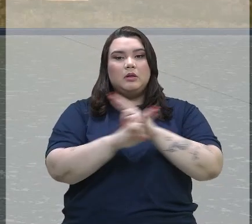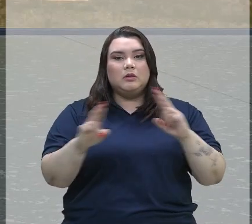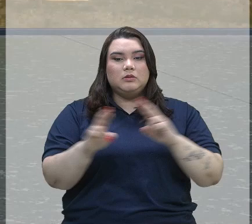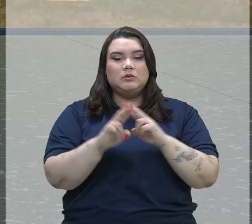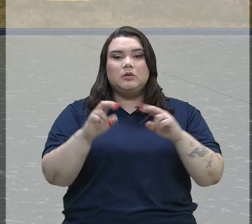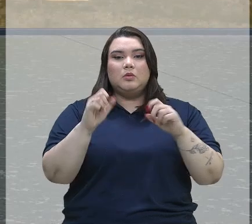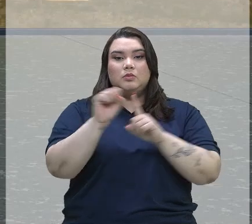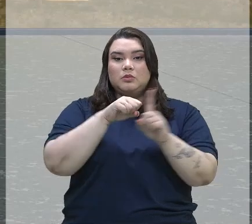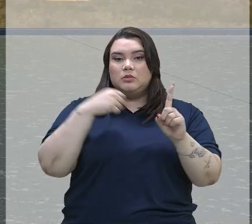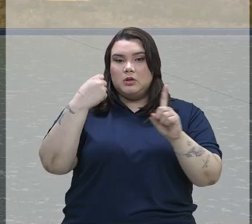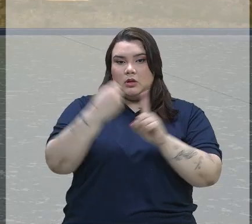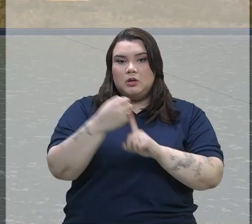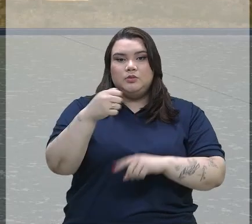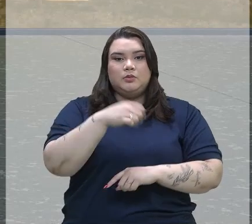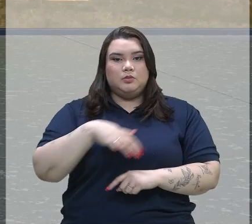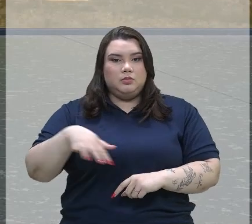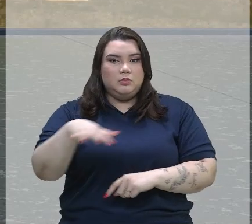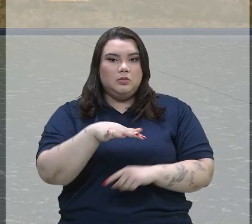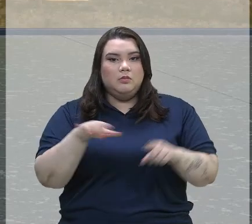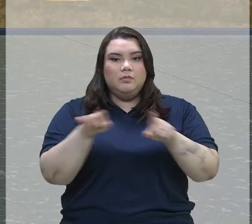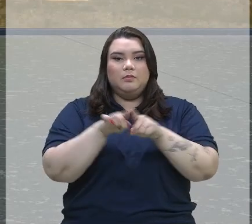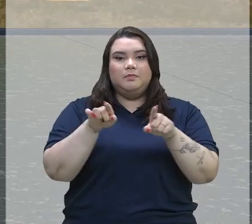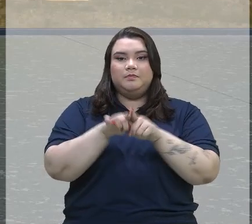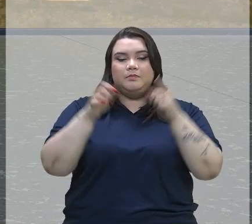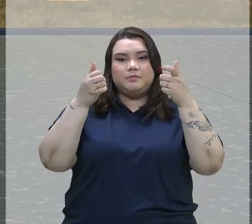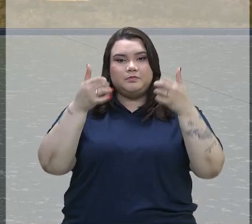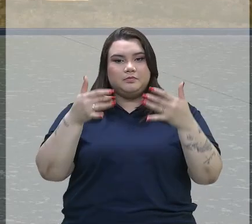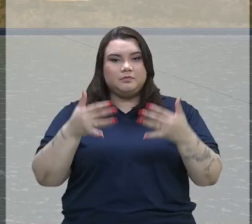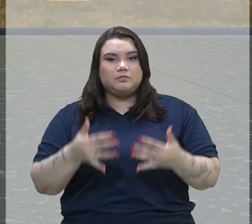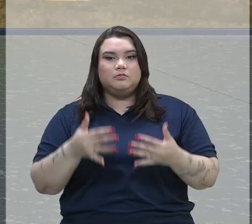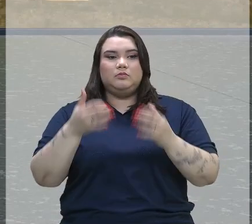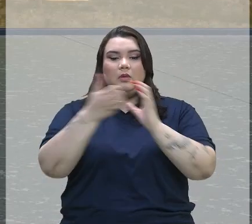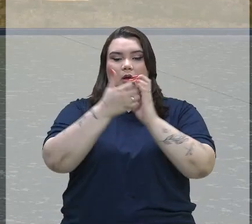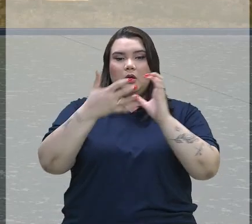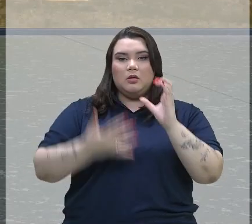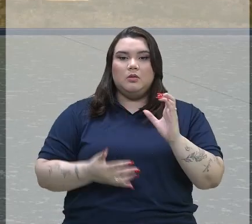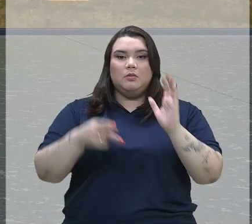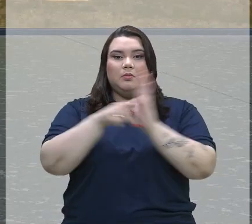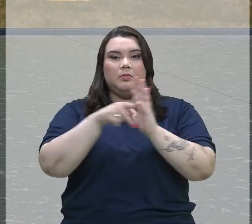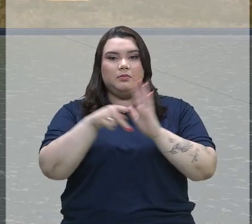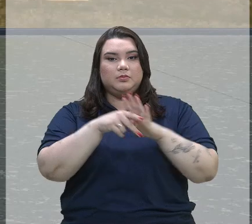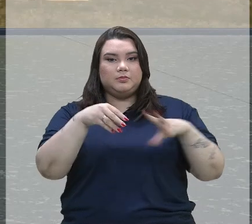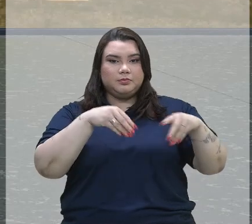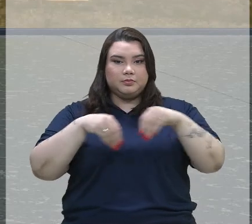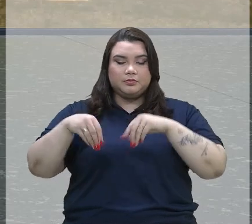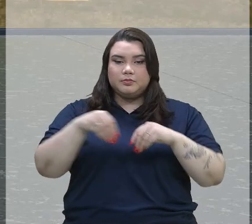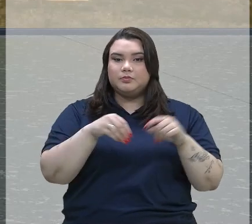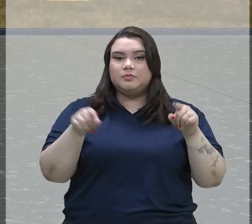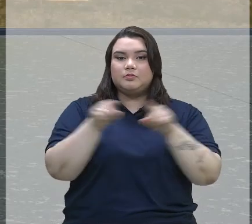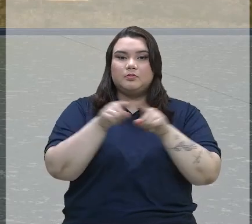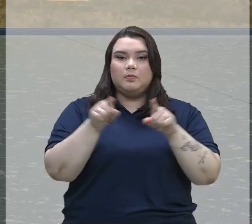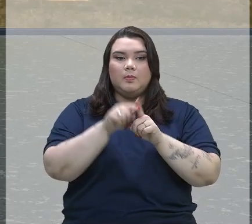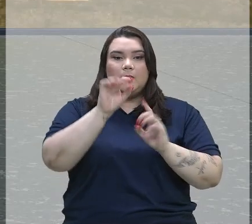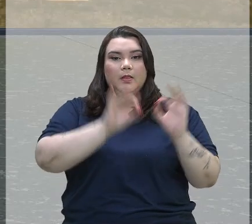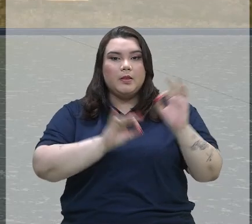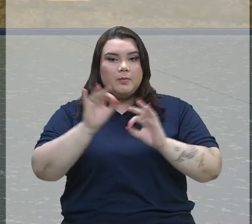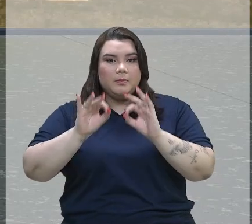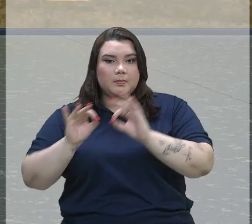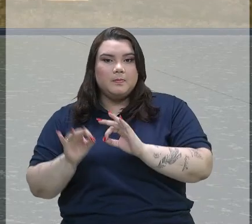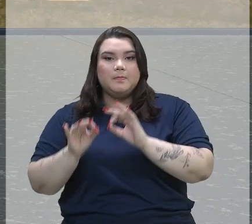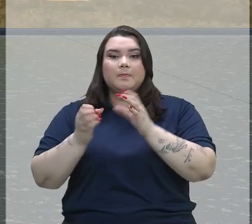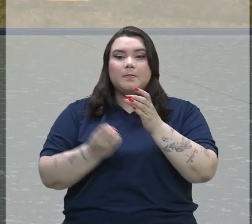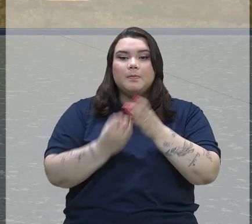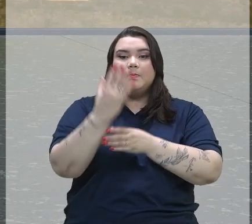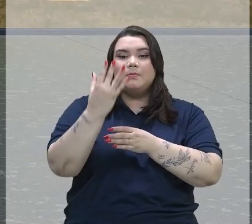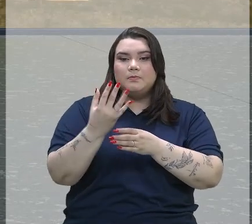geral, certo? Nós vamos falar também sobre os elementos que compõem esse solo, vamos falar sobre o processo de formação